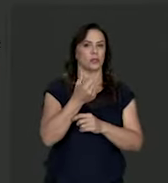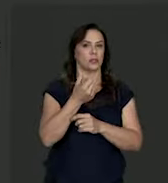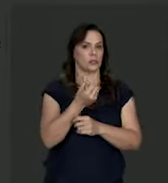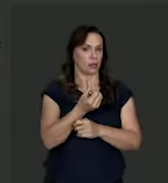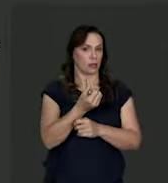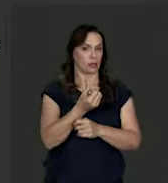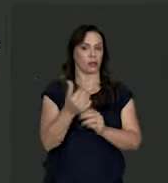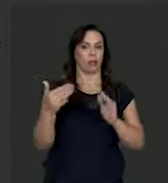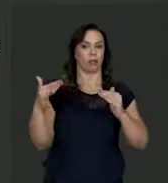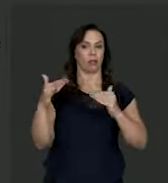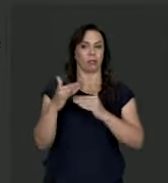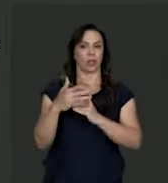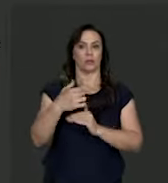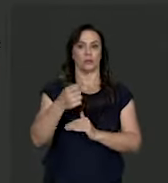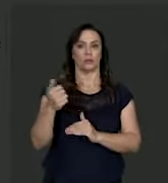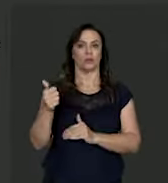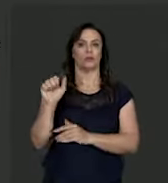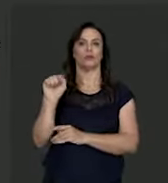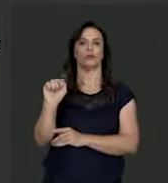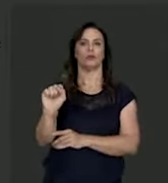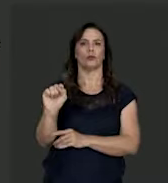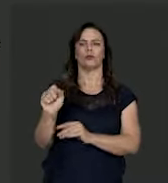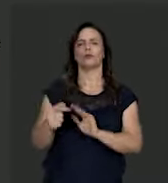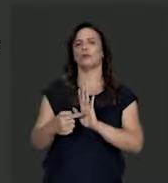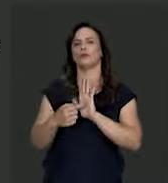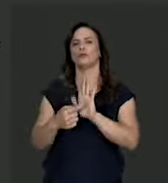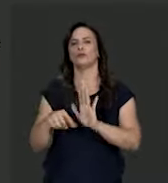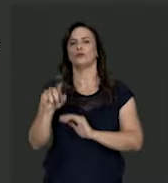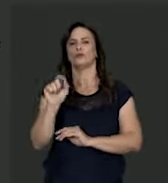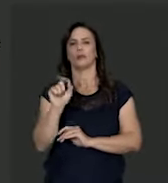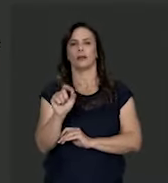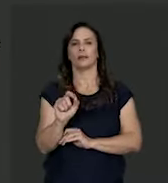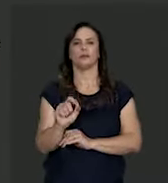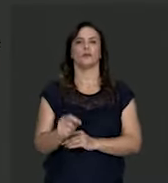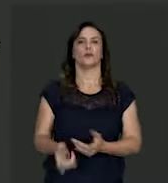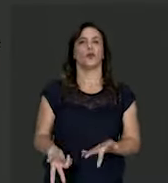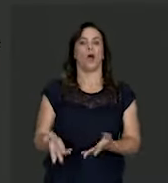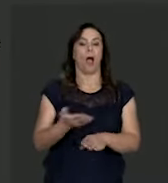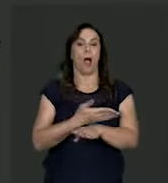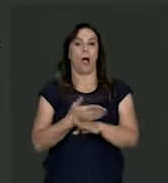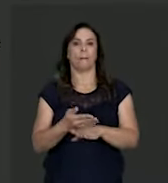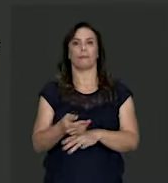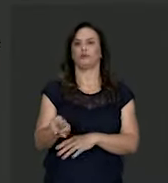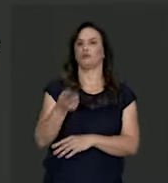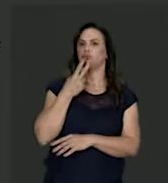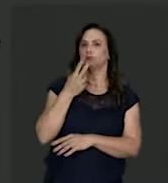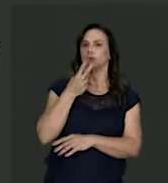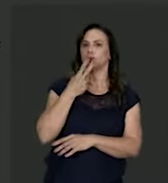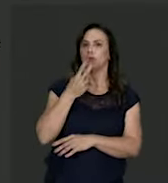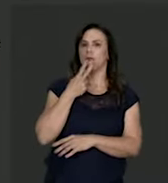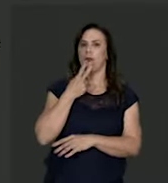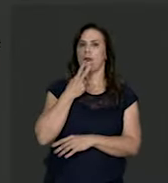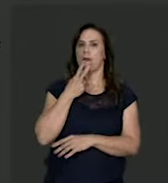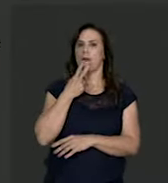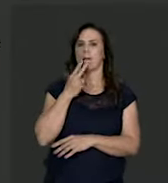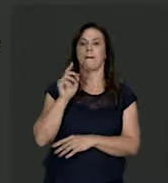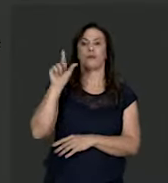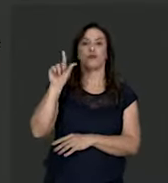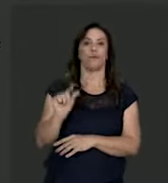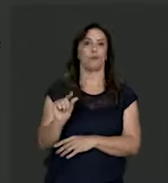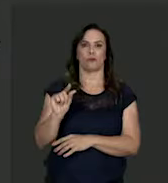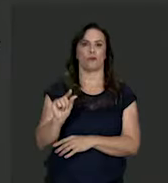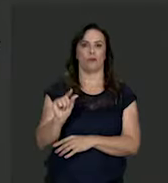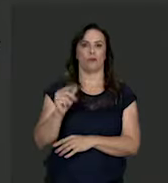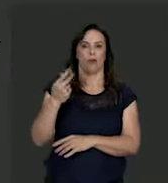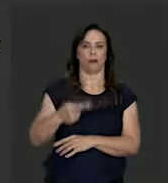que o tabagismo diminuiu em 40% entre os brasileiros. É uma notícia, a princípio, muito boa.